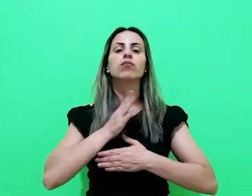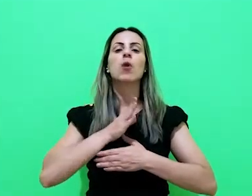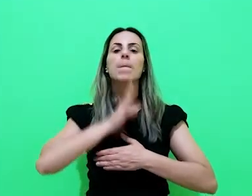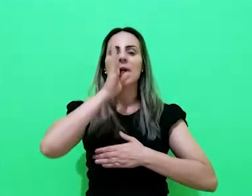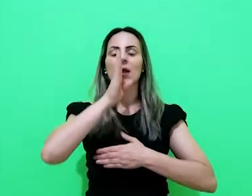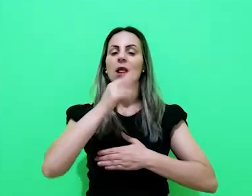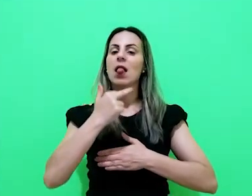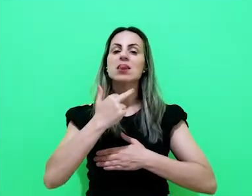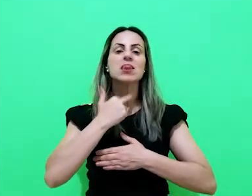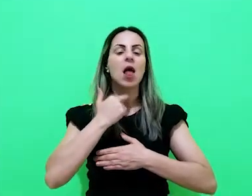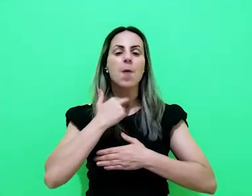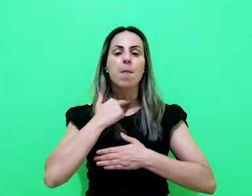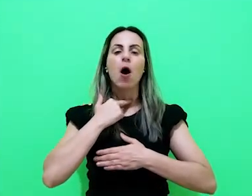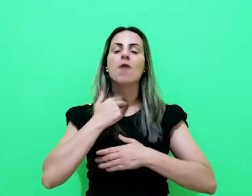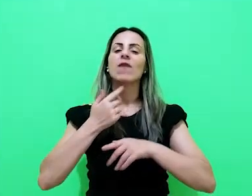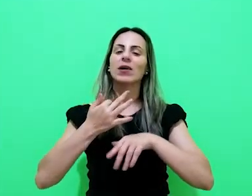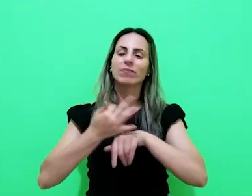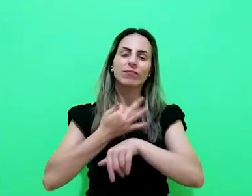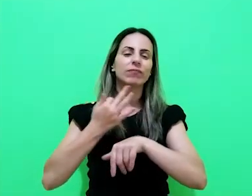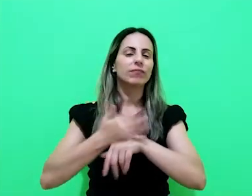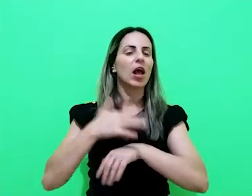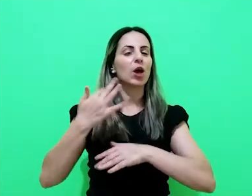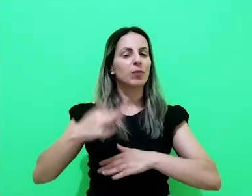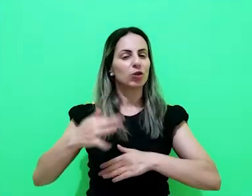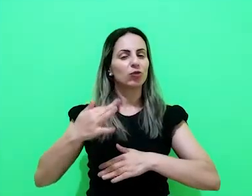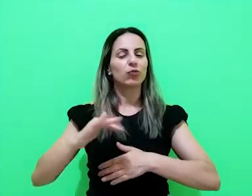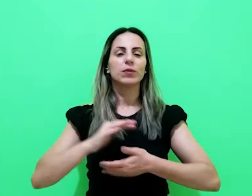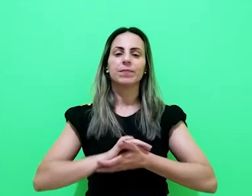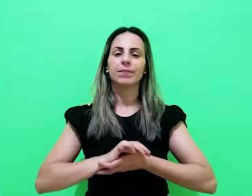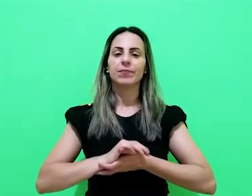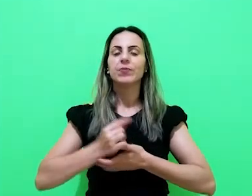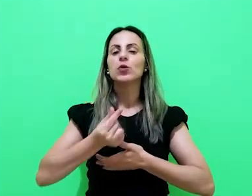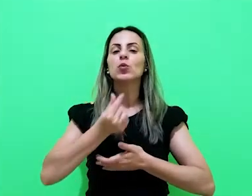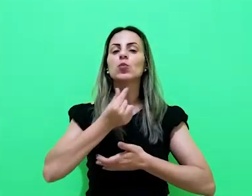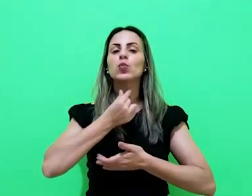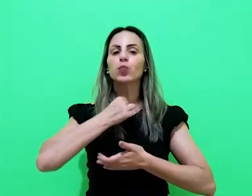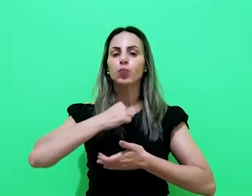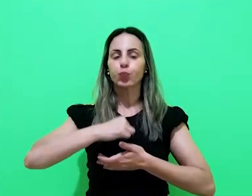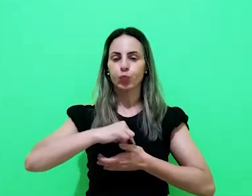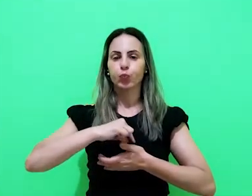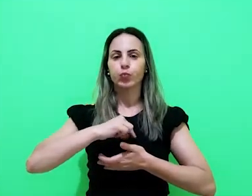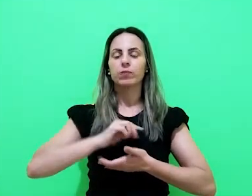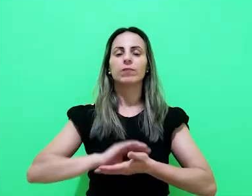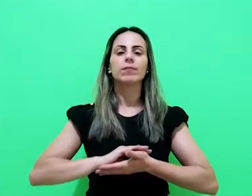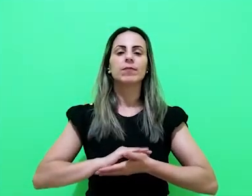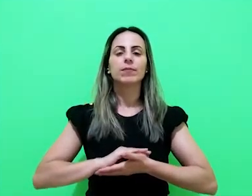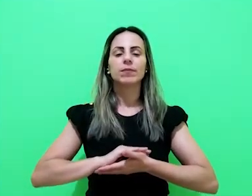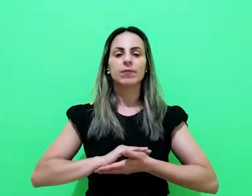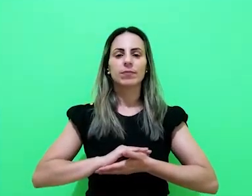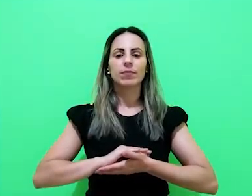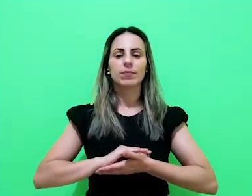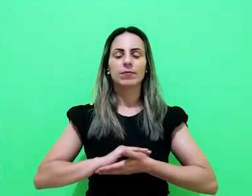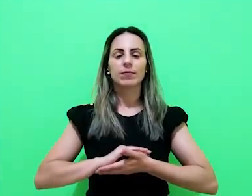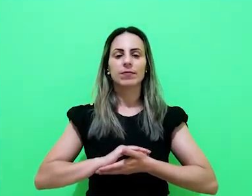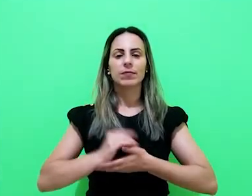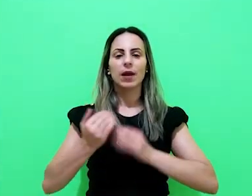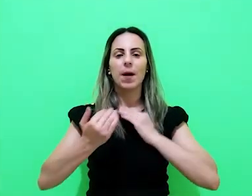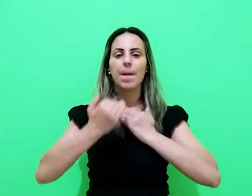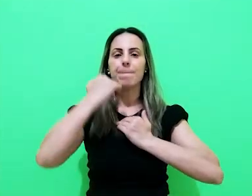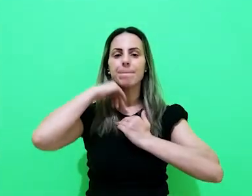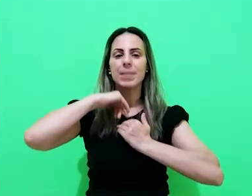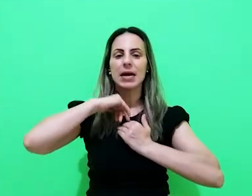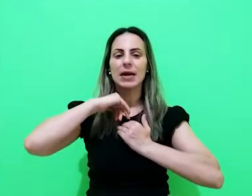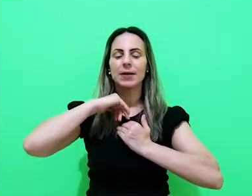cima, né? Senão eu vou lesionar as pregas bucais. Então, essa cânula é colocada para baixo, né? Voltada para a